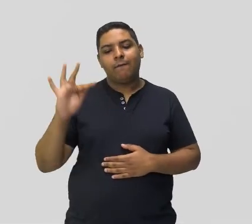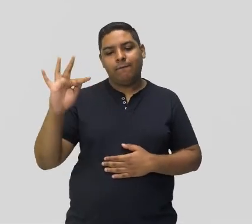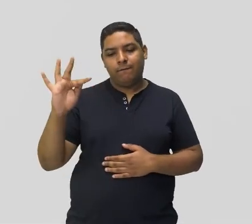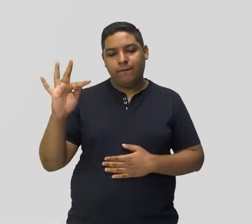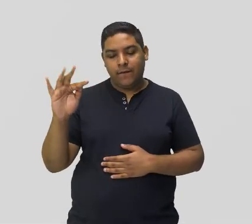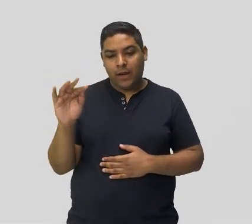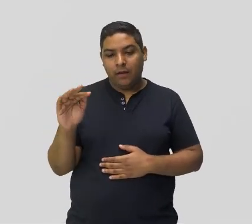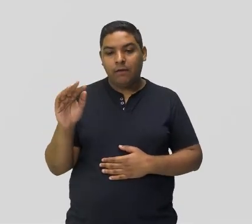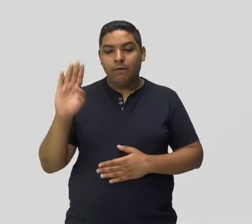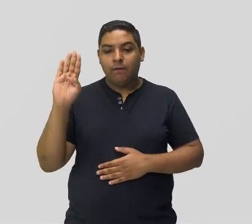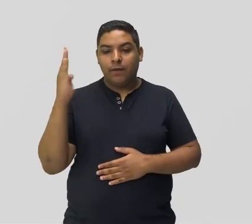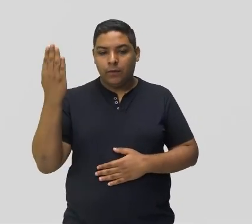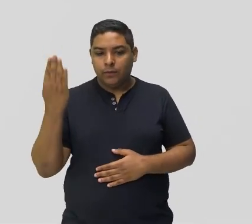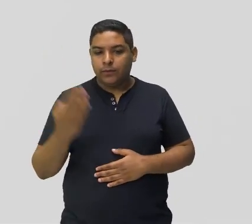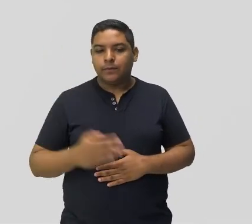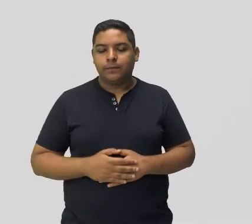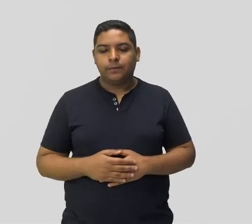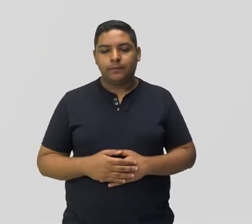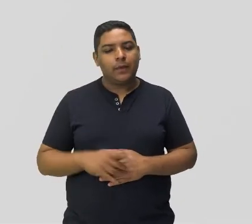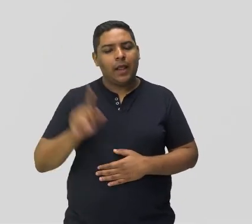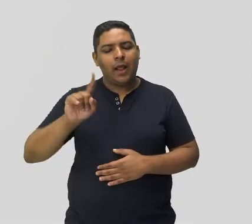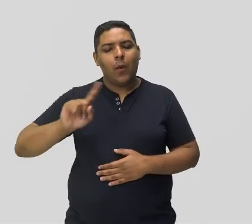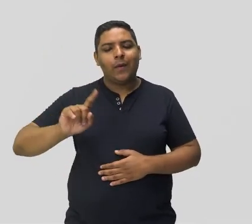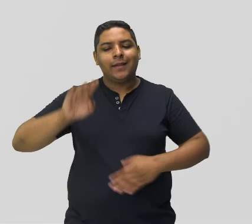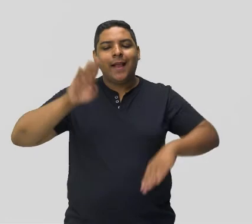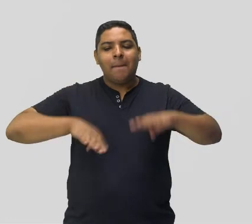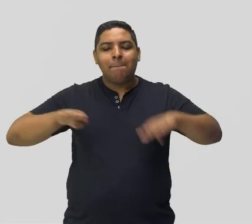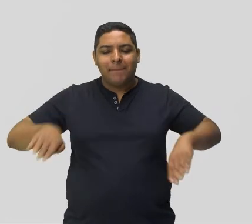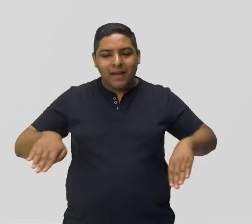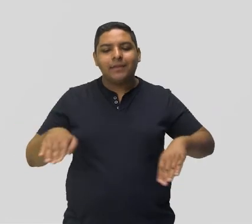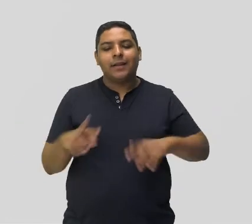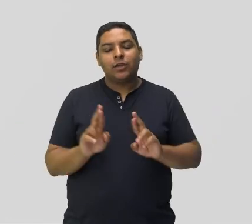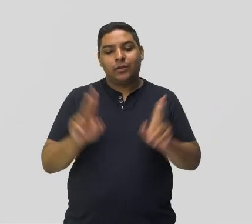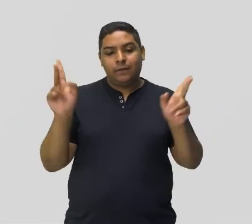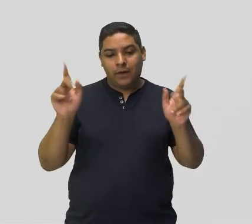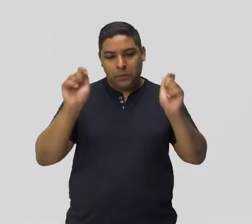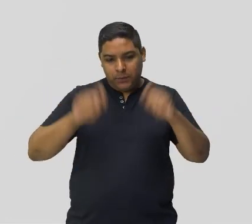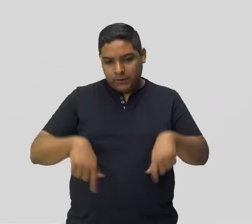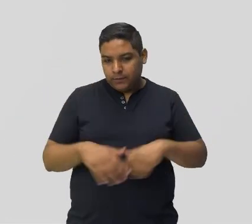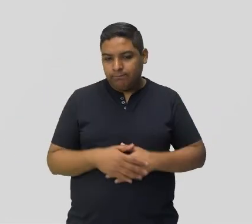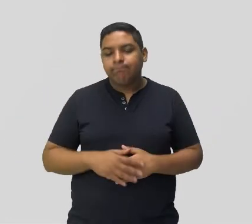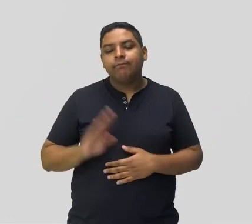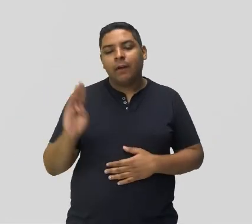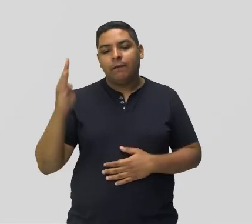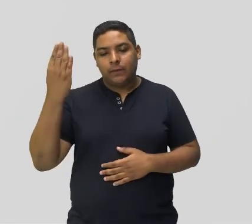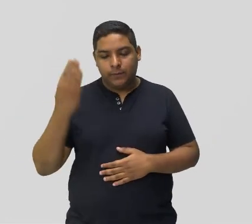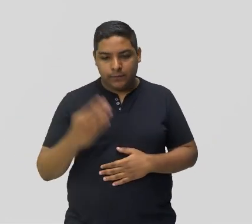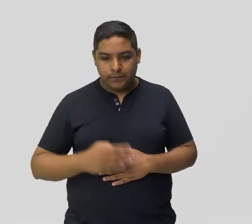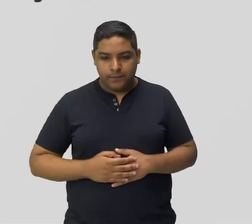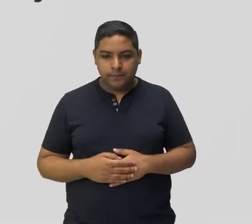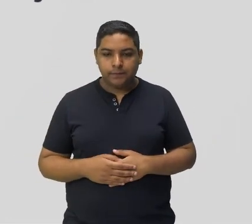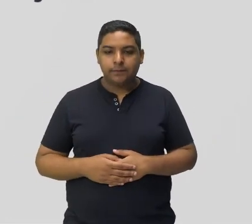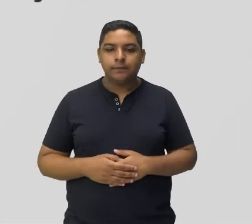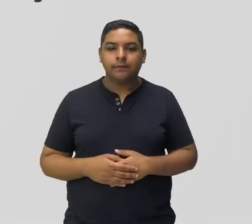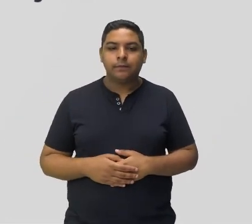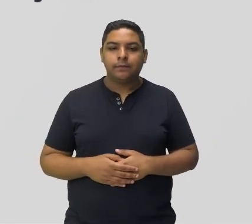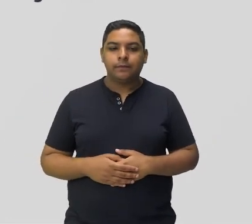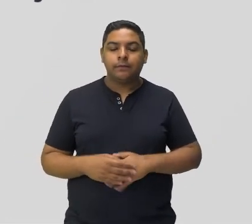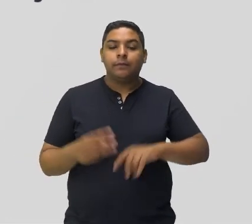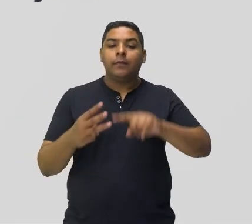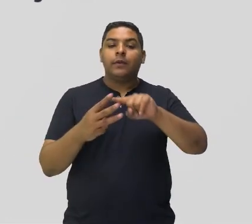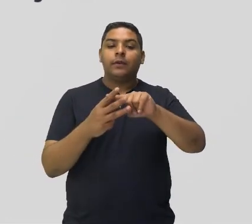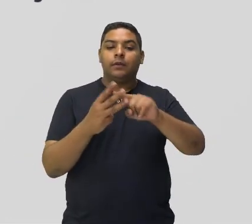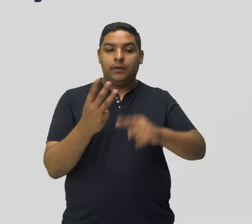não depende também da diferença de potencial. Então, isso daqui é falso, não é? Falso. Vamos lá para a